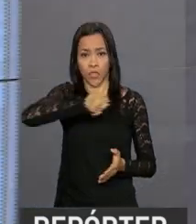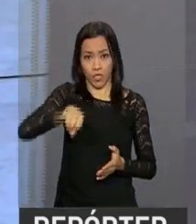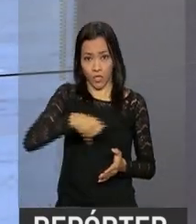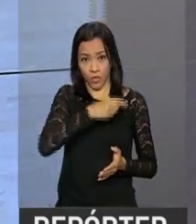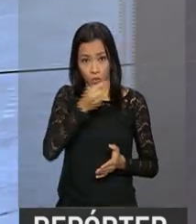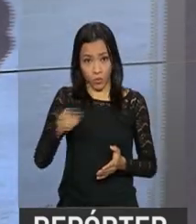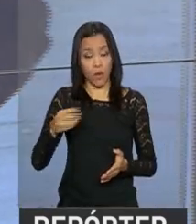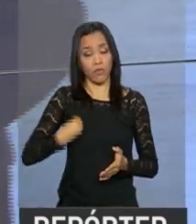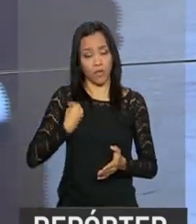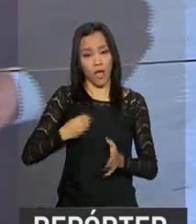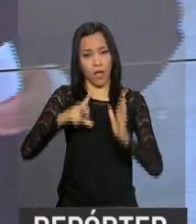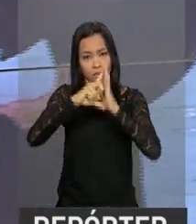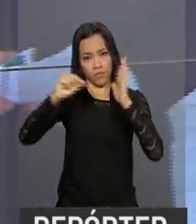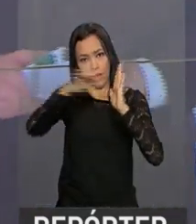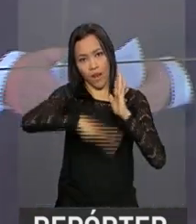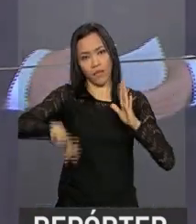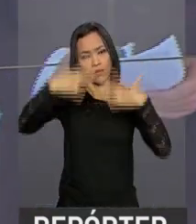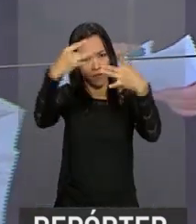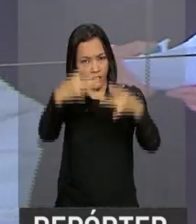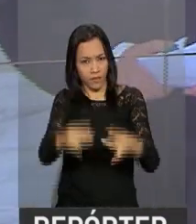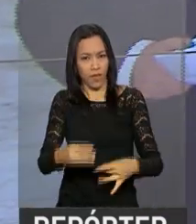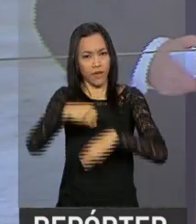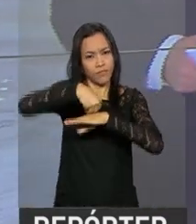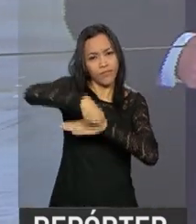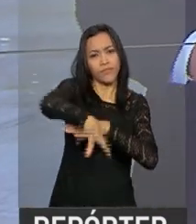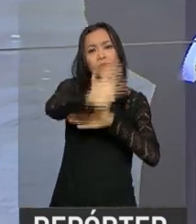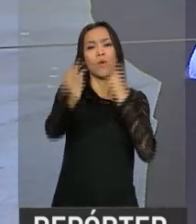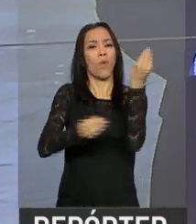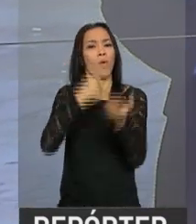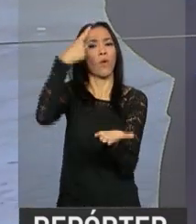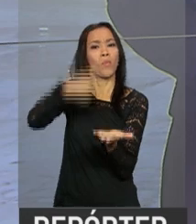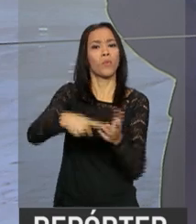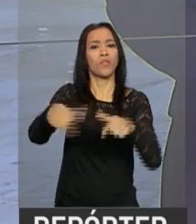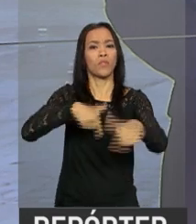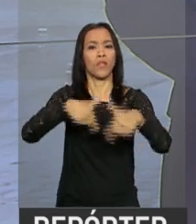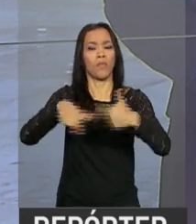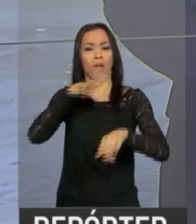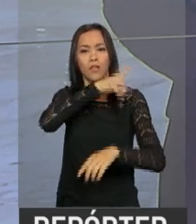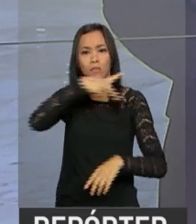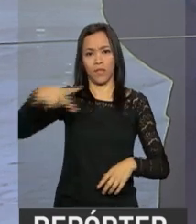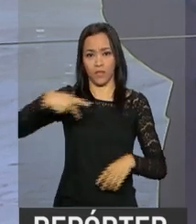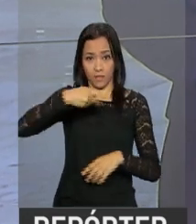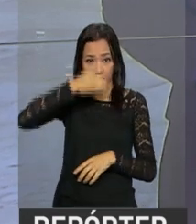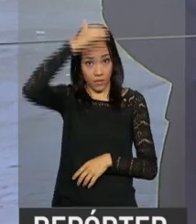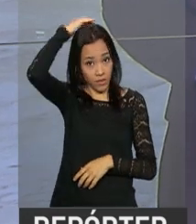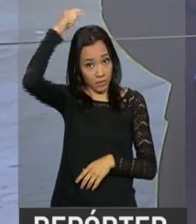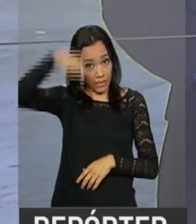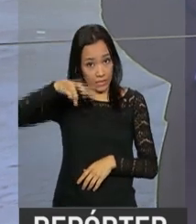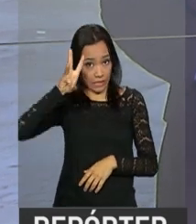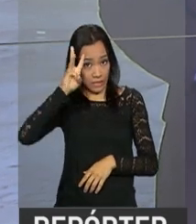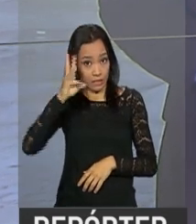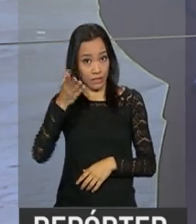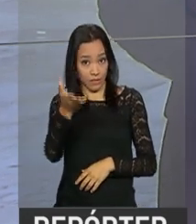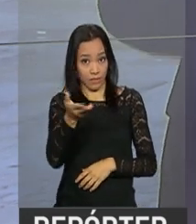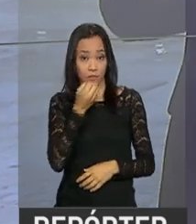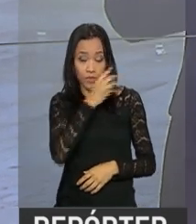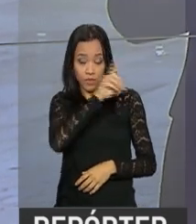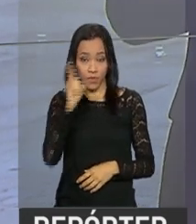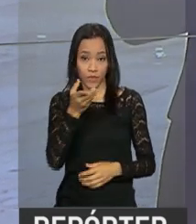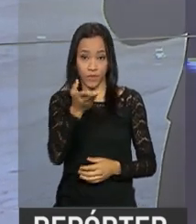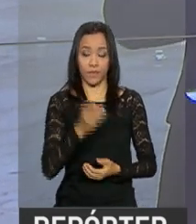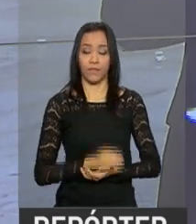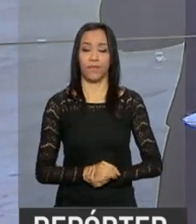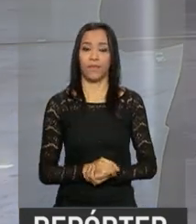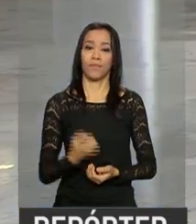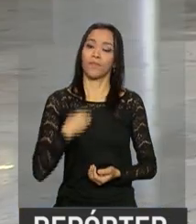Neto está no Palácio do Planalto e traz para a gente as informações da agenda do presidente Michel Temer nesta terça-feira. Bom dia, João Pedro.